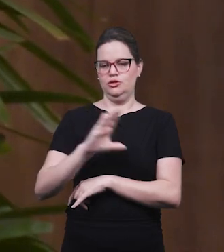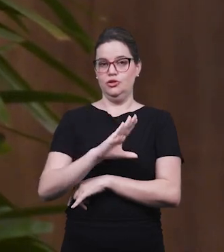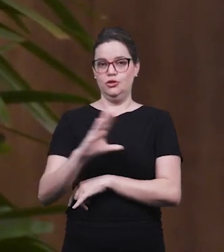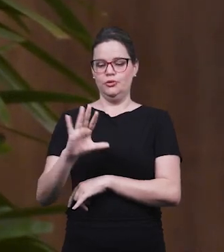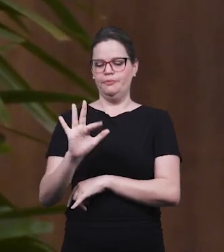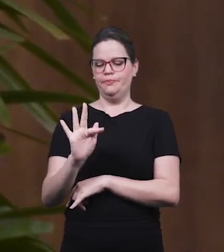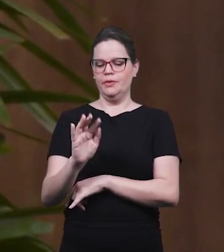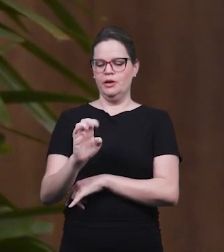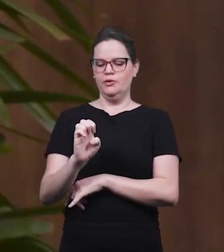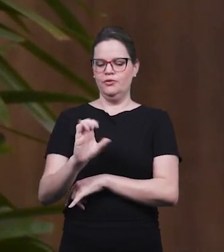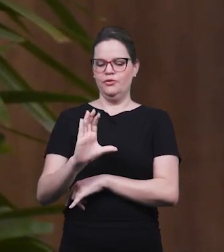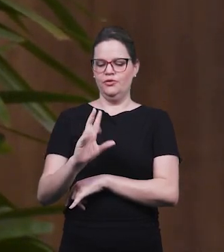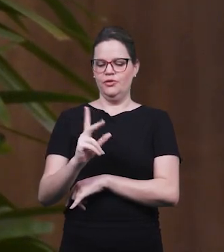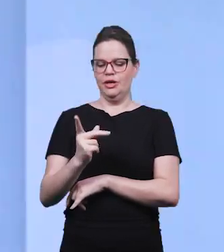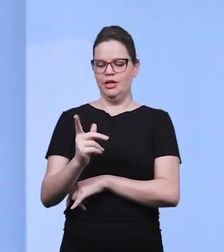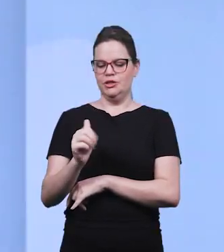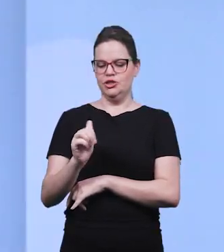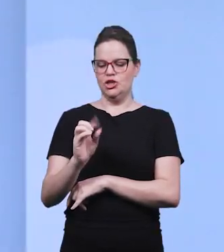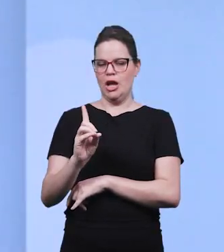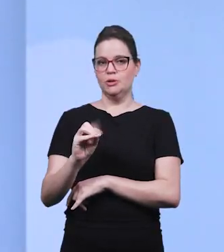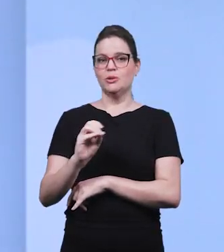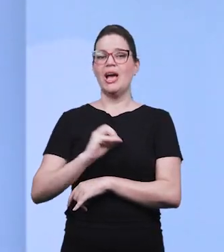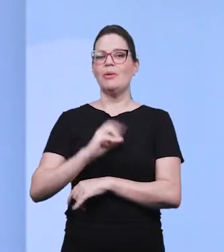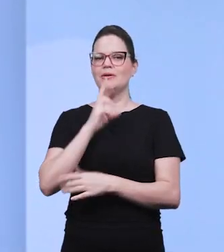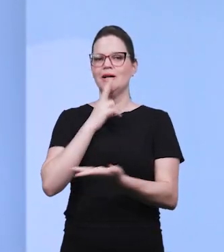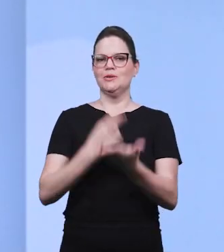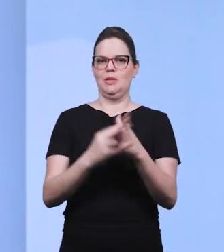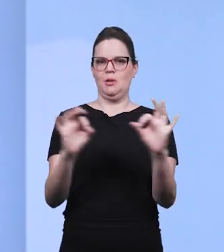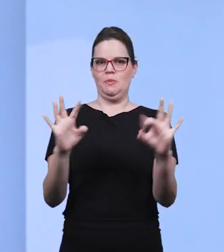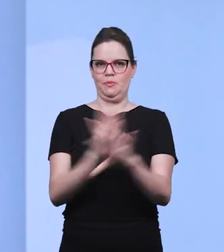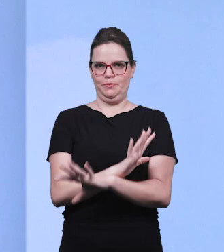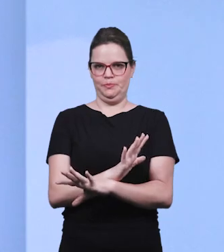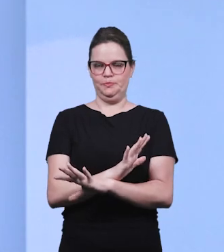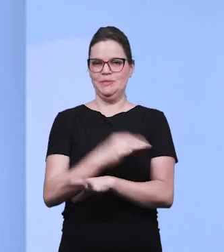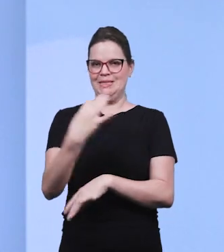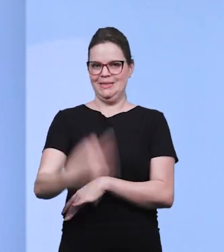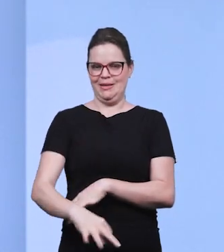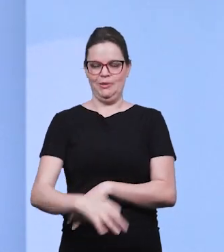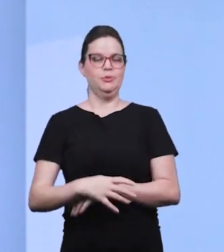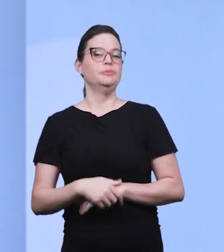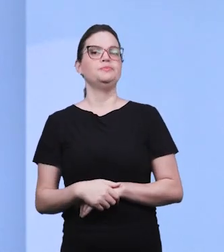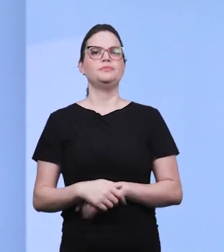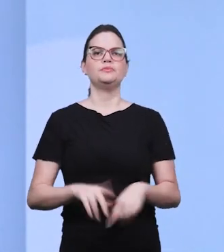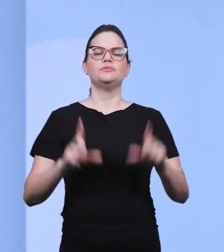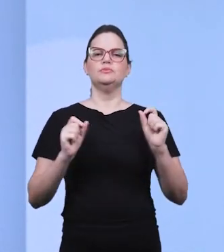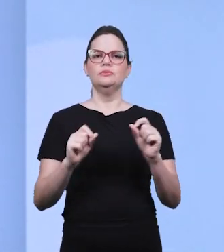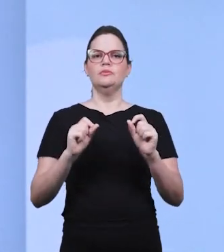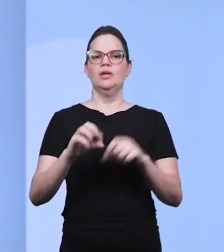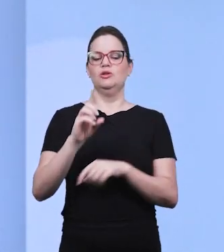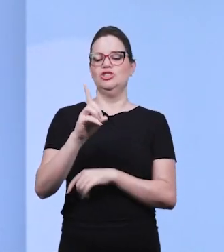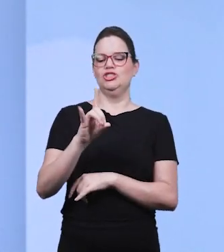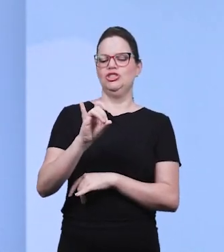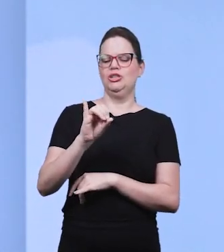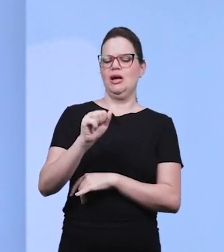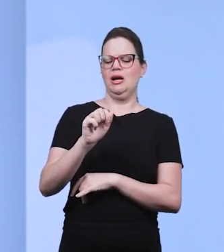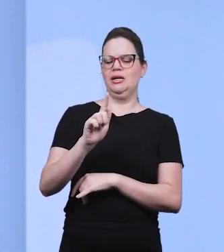um diagnóstico fechado. Tá certo. O diagnóstico, ele envolve várias especialidades,